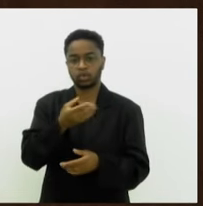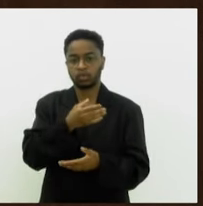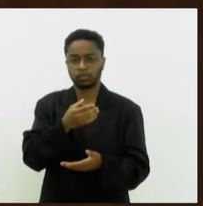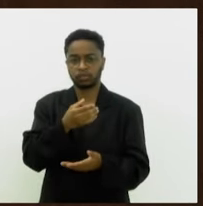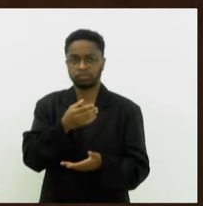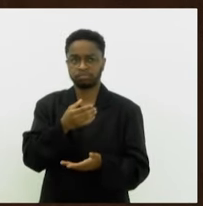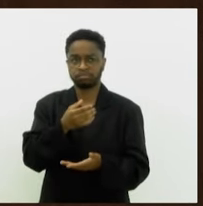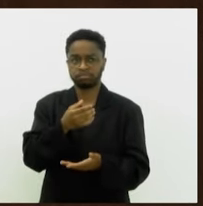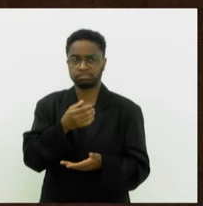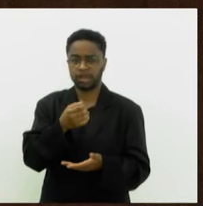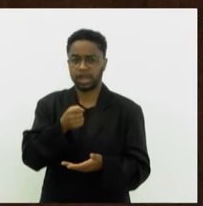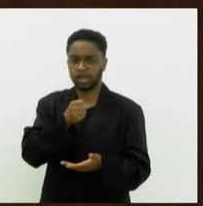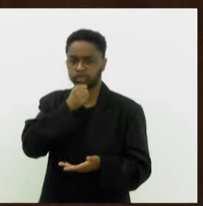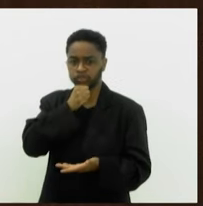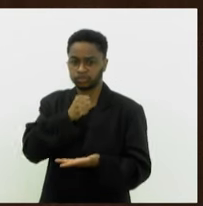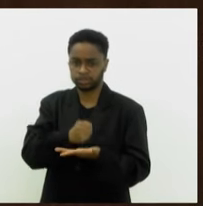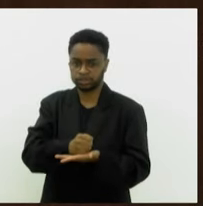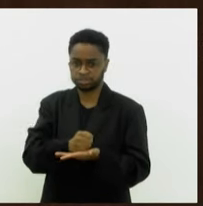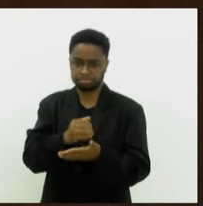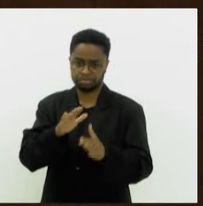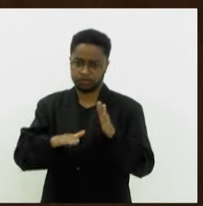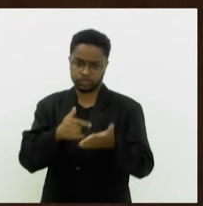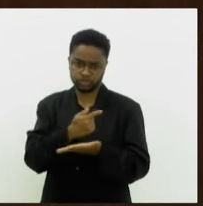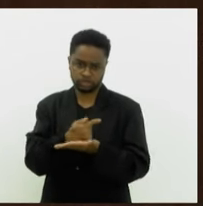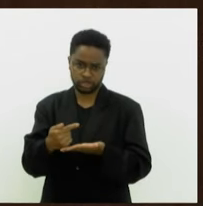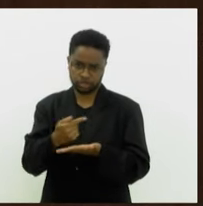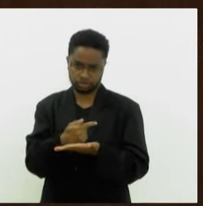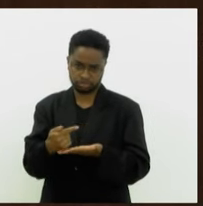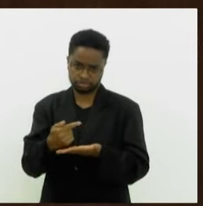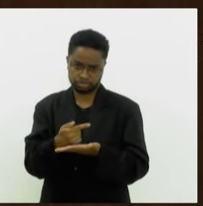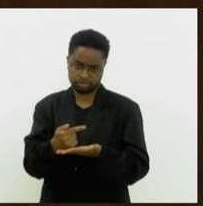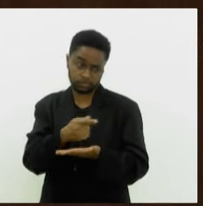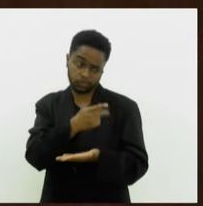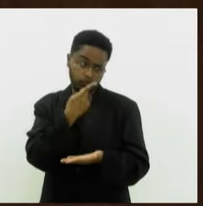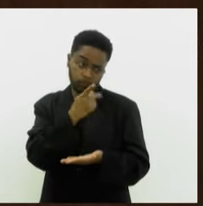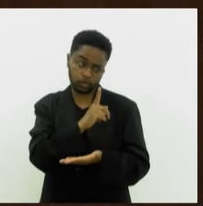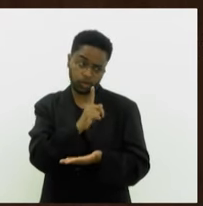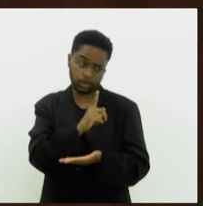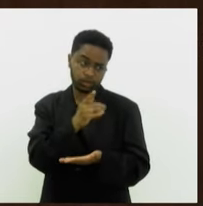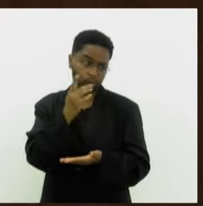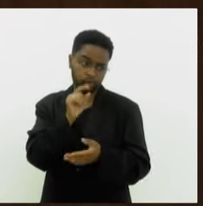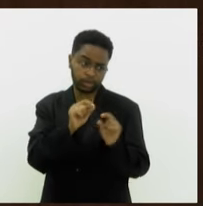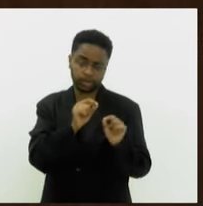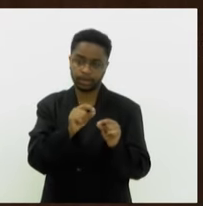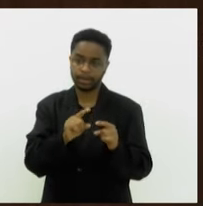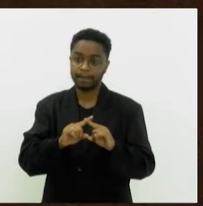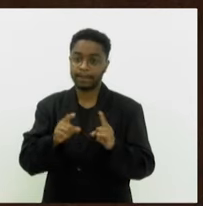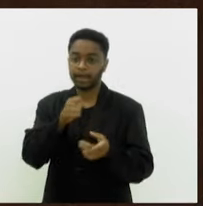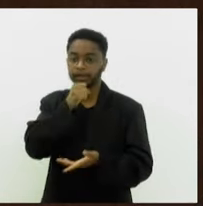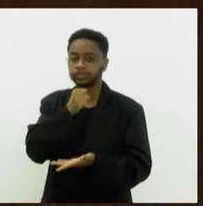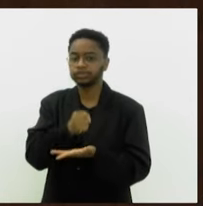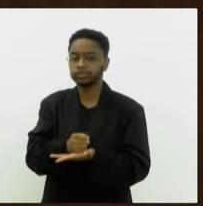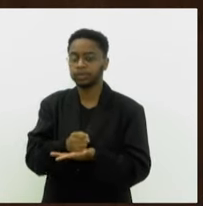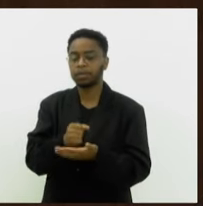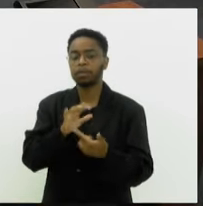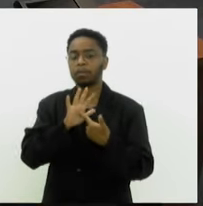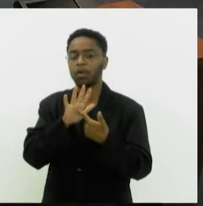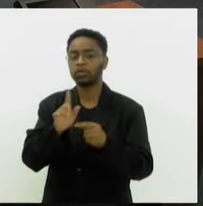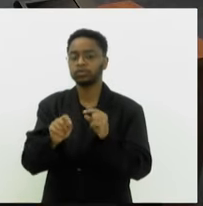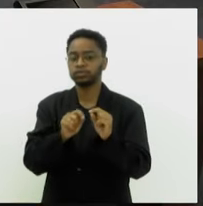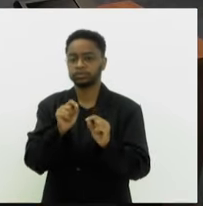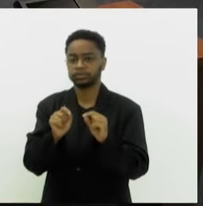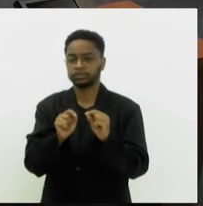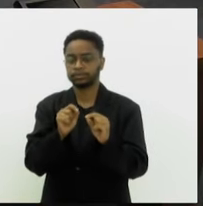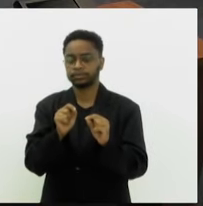em Gênesis, pode ser? O senhor ainda não falou o que é. No Antigo Testamento, mas o que estava dizendo o